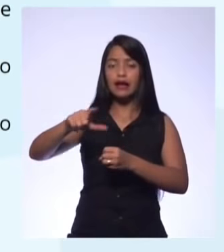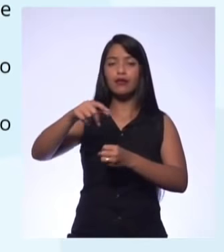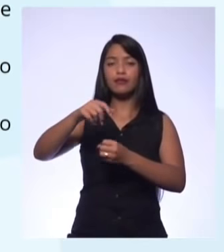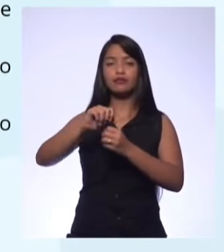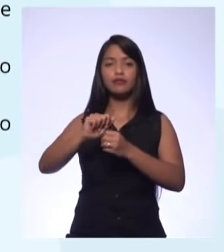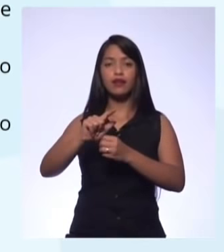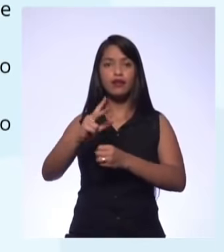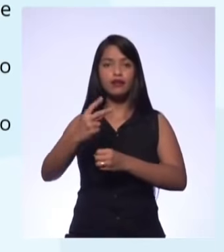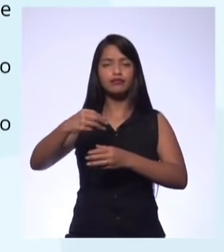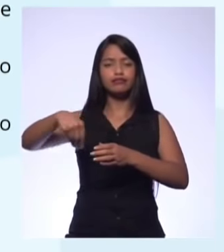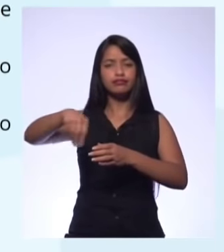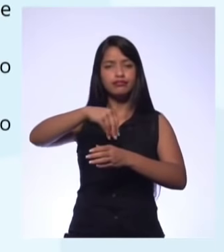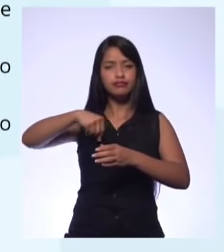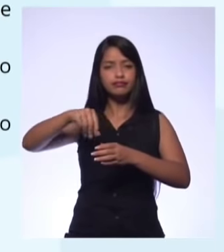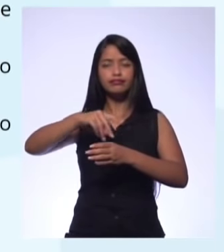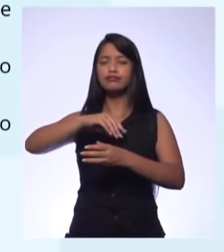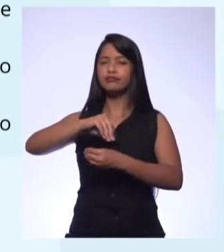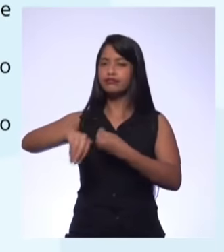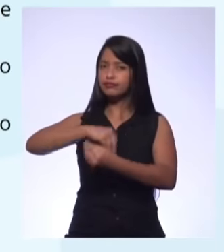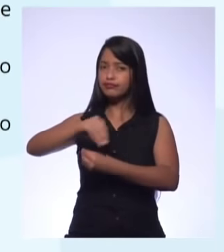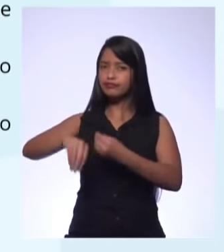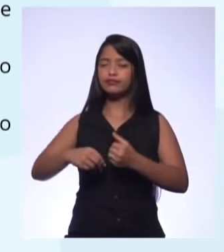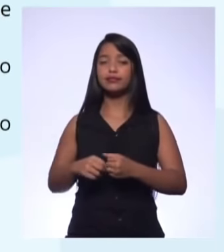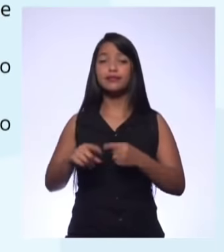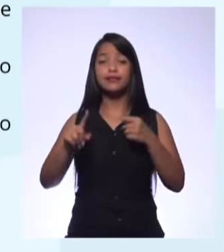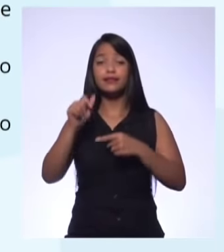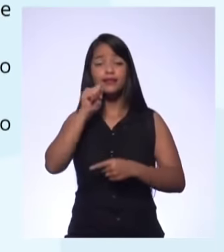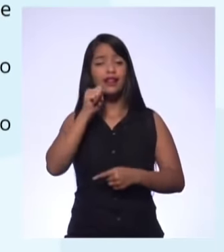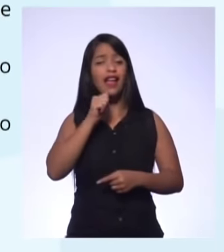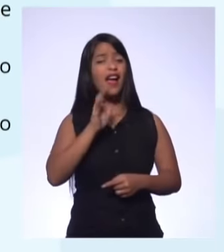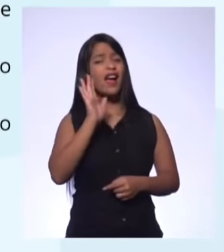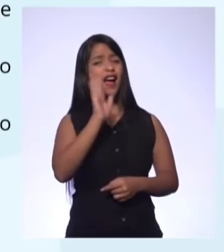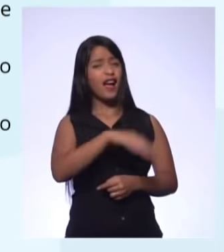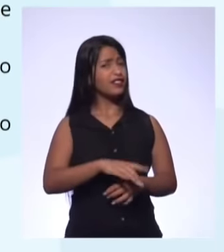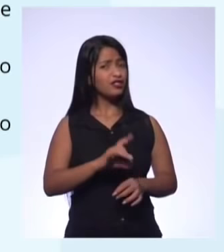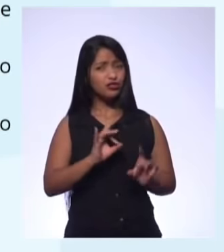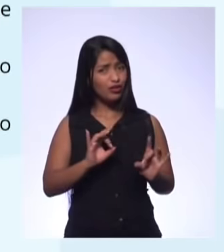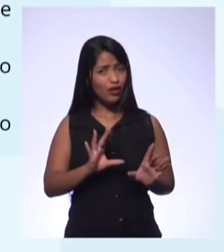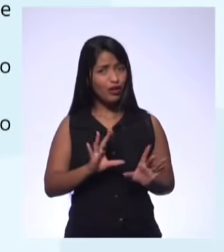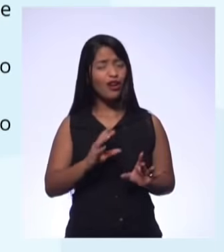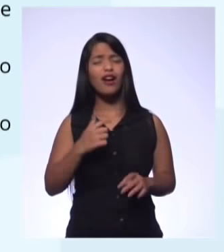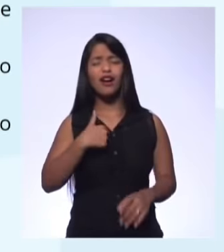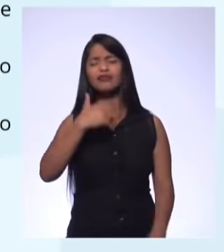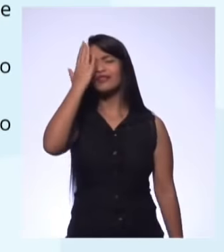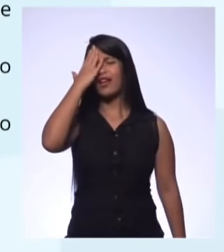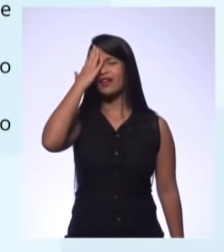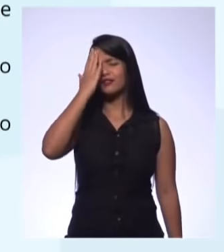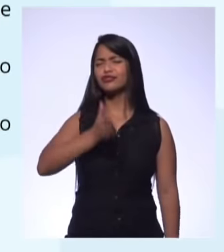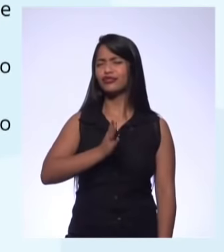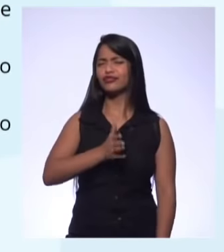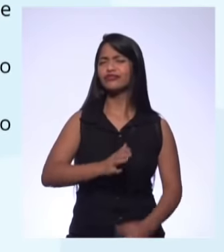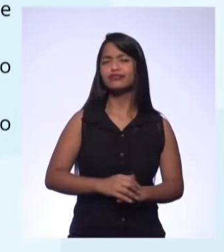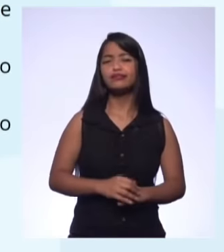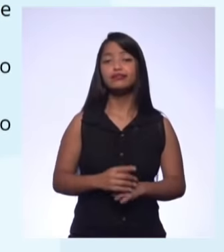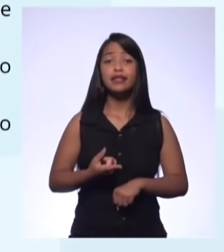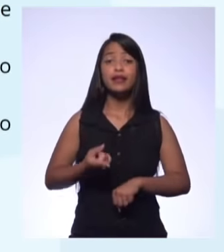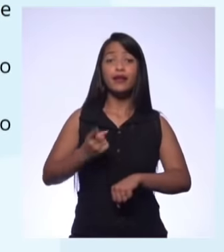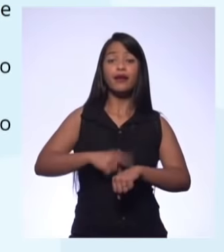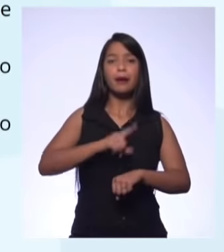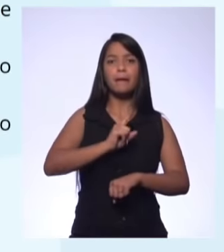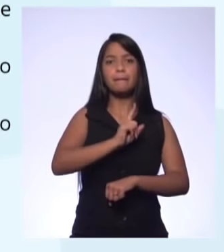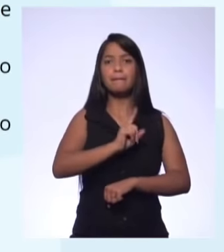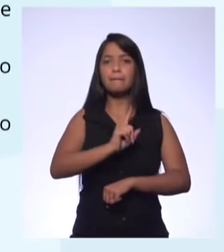saboroso que existe. Disse como sempre Maria Angula. É só? Mas isso eu já sabia. E num piscar de olhos